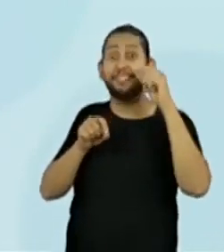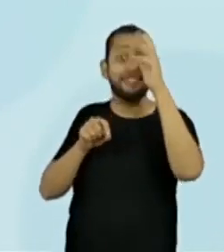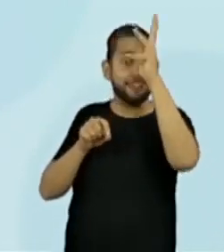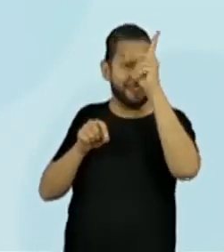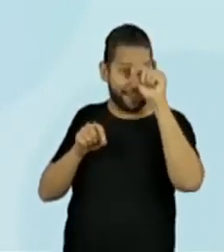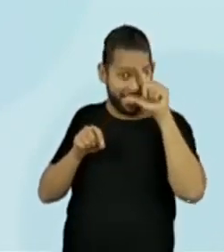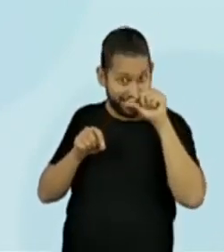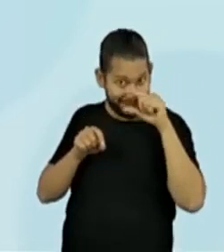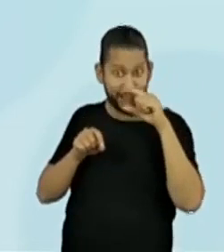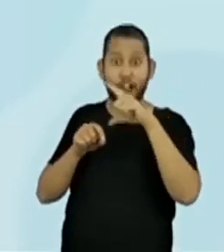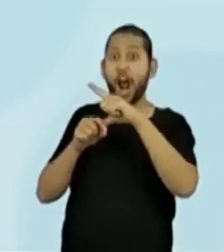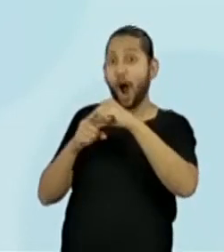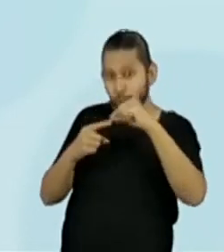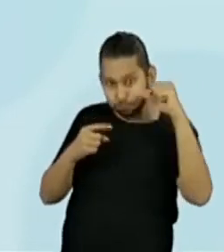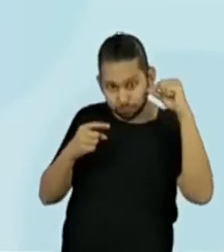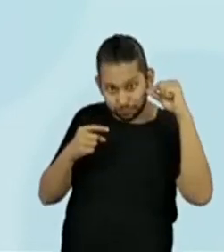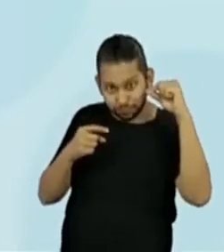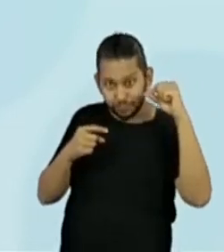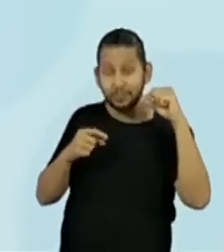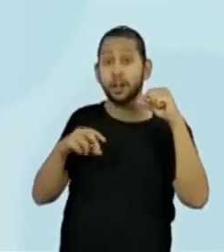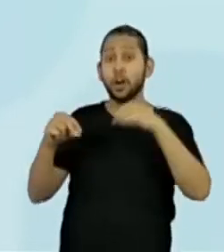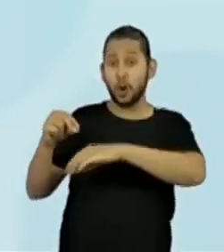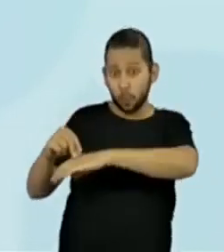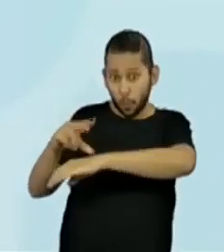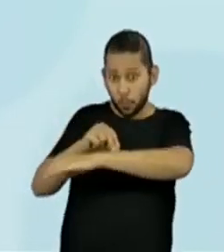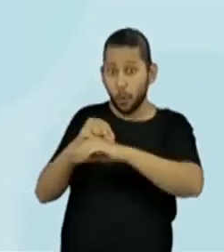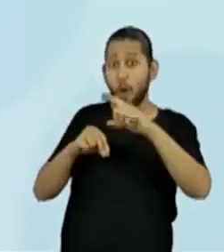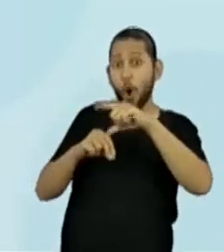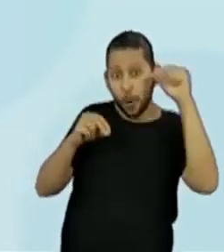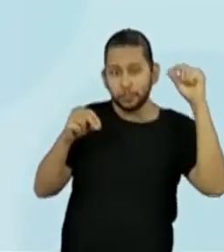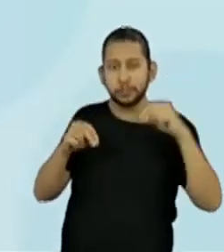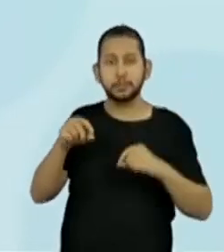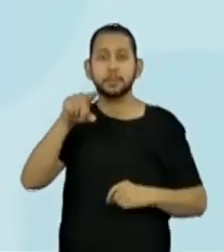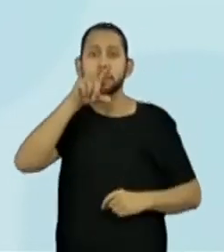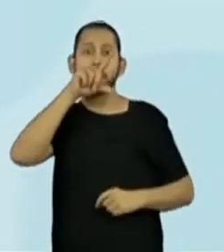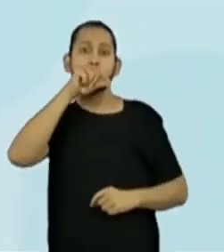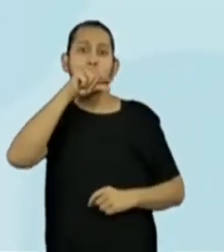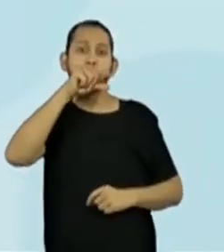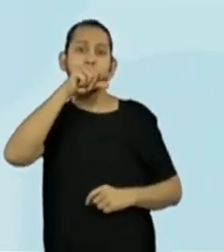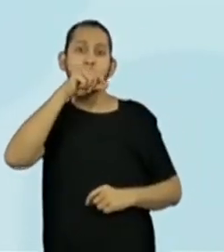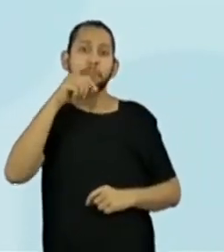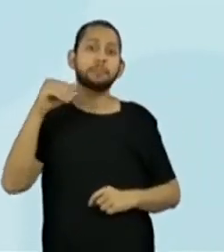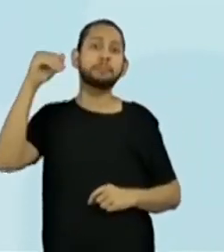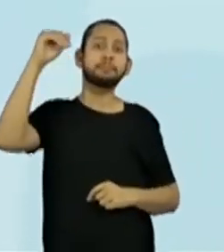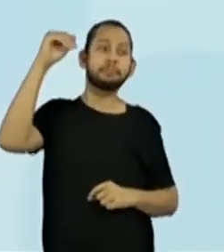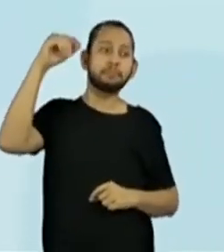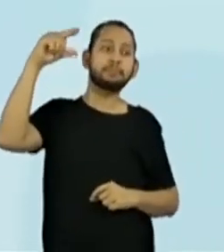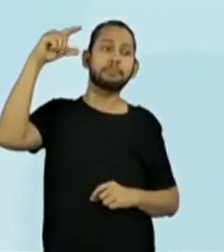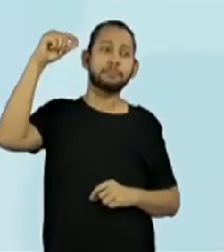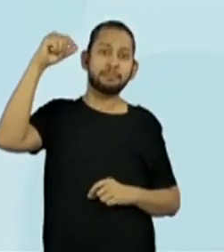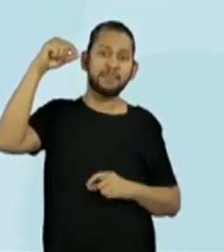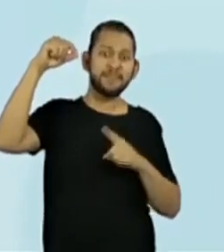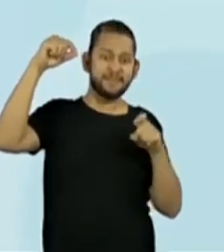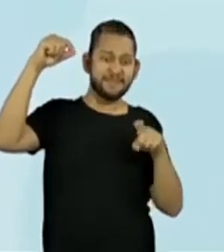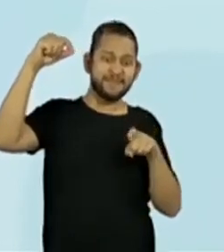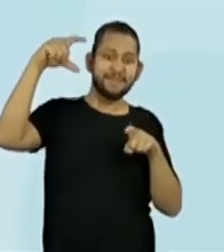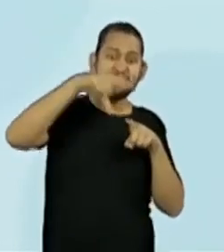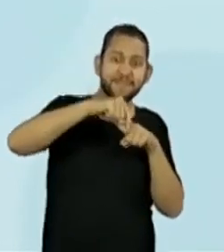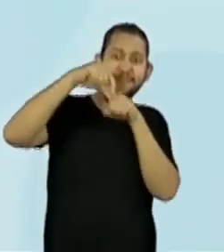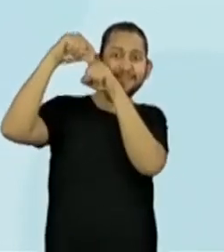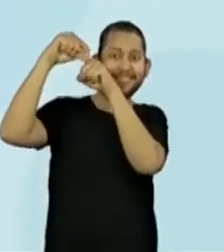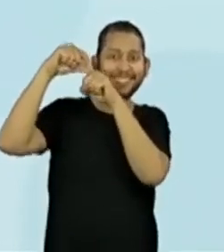galinha, servem de alimento para o passarinho e servem de alimento para o